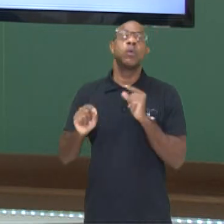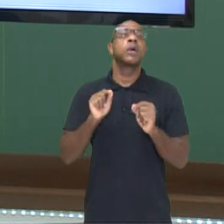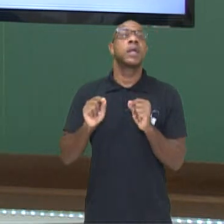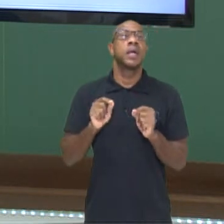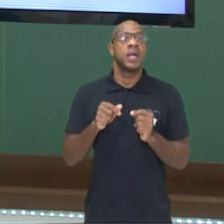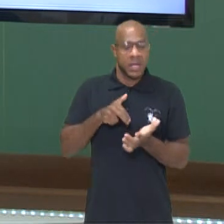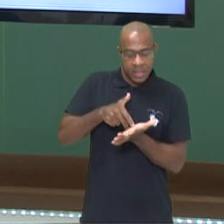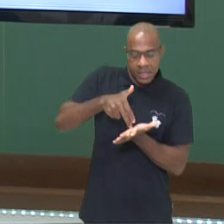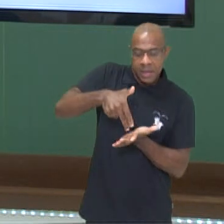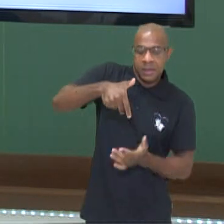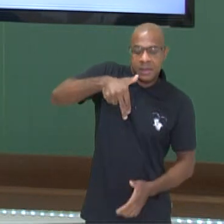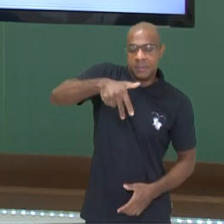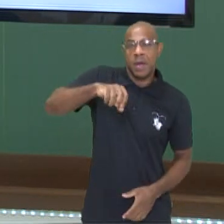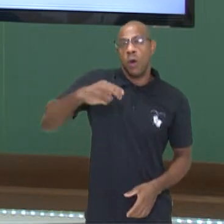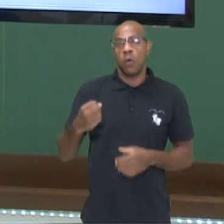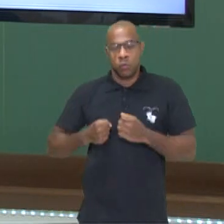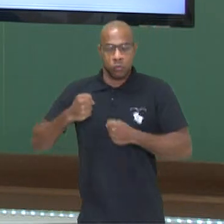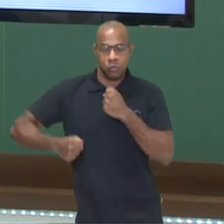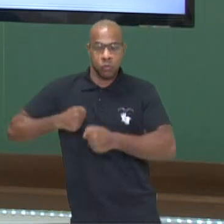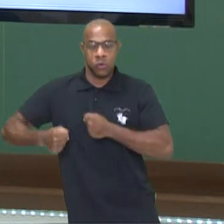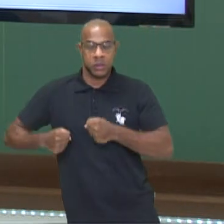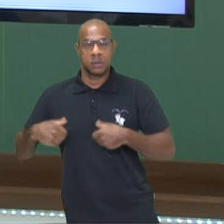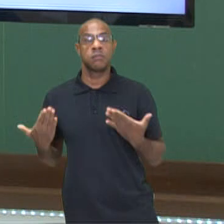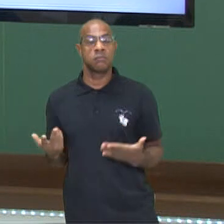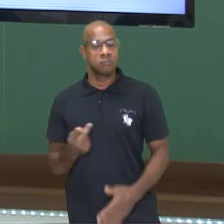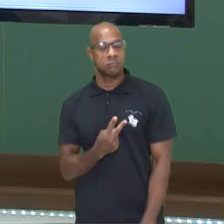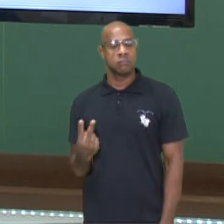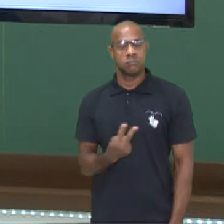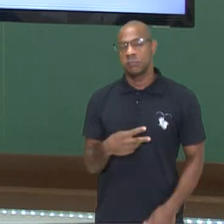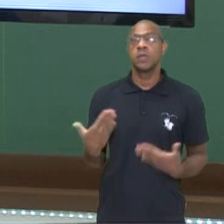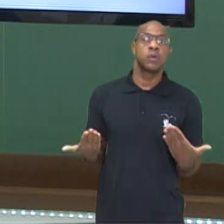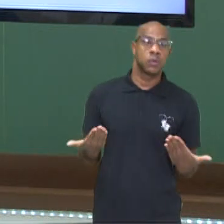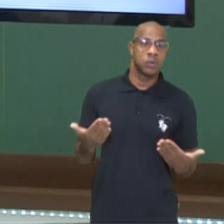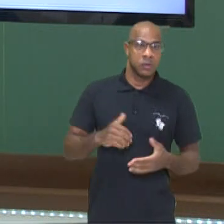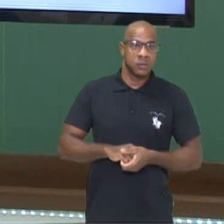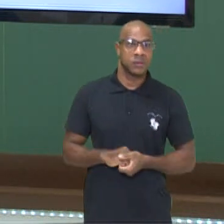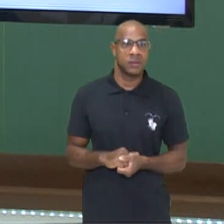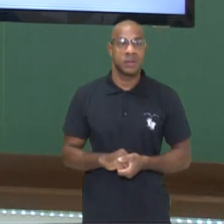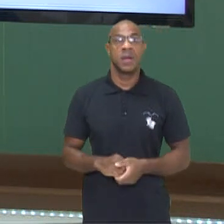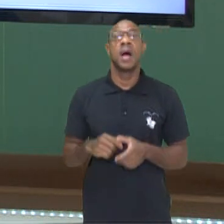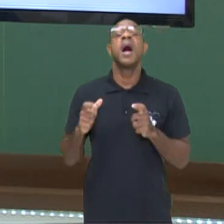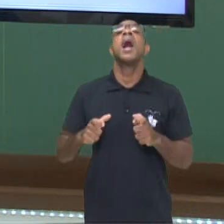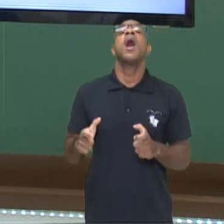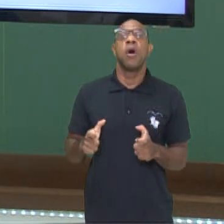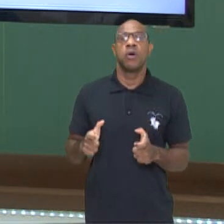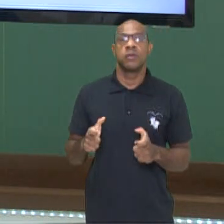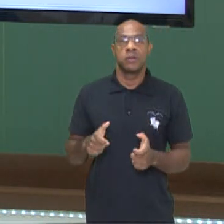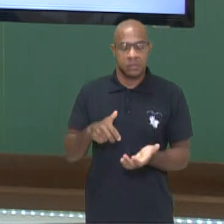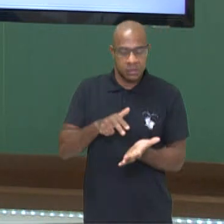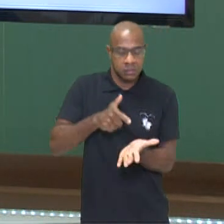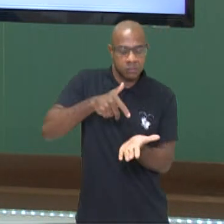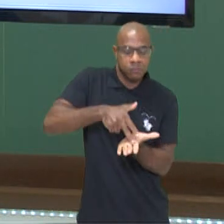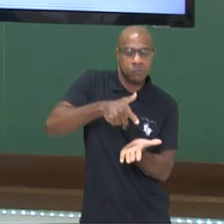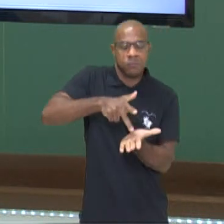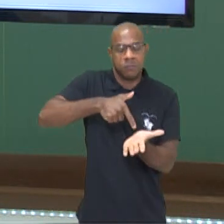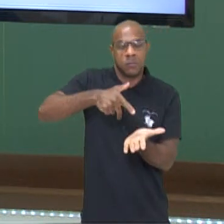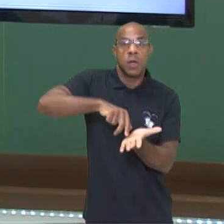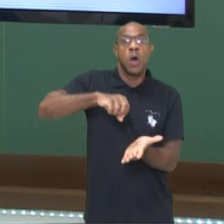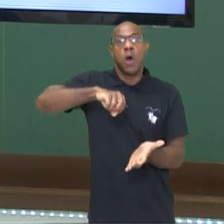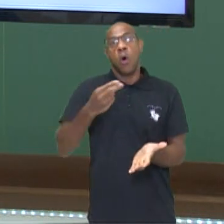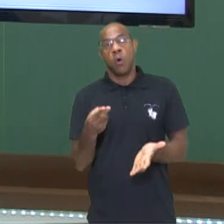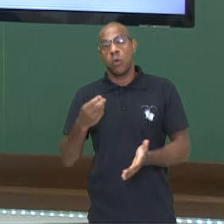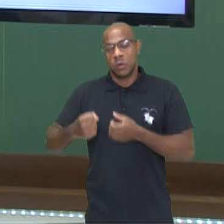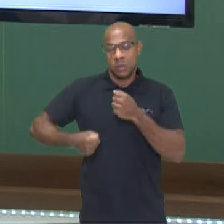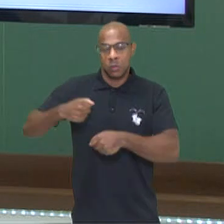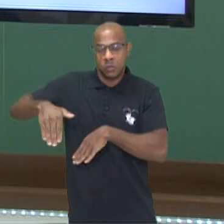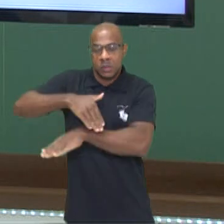uma caminhada ou uma corrida. E ainda aonde esse exercício vai ser feito, se é na esteira ou na rua, dentro de